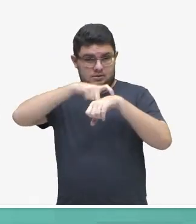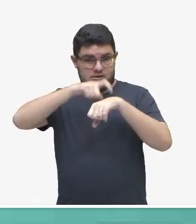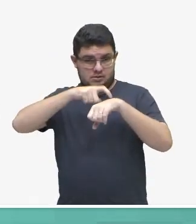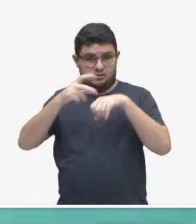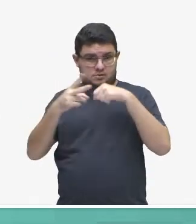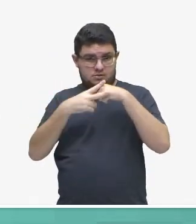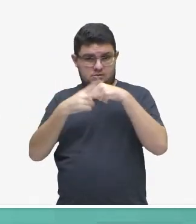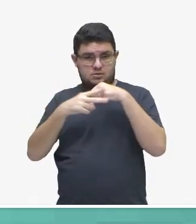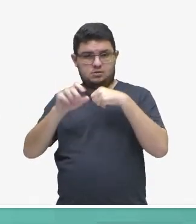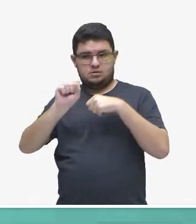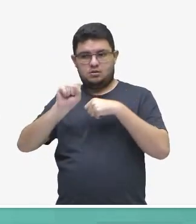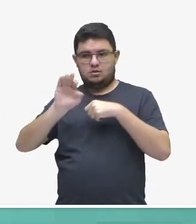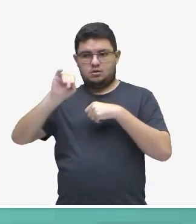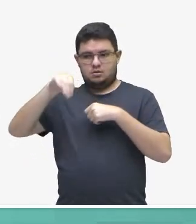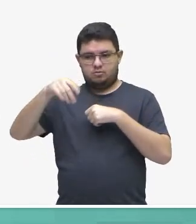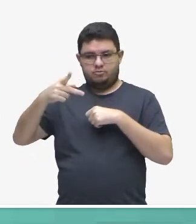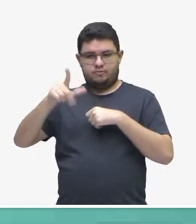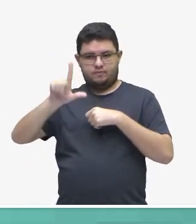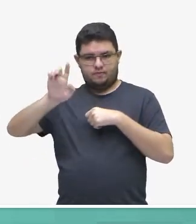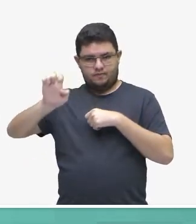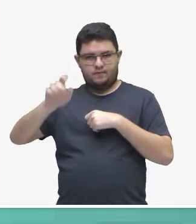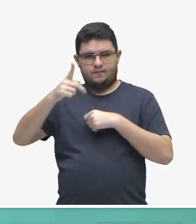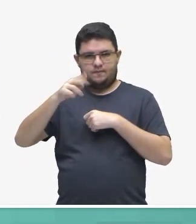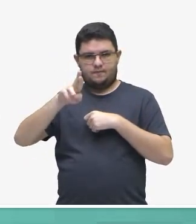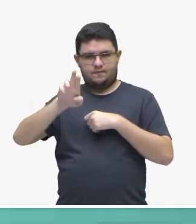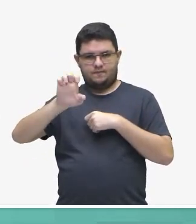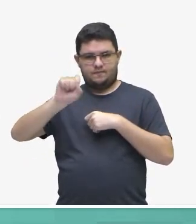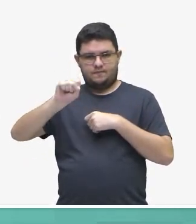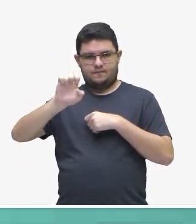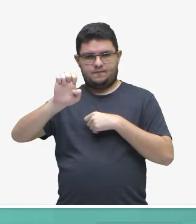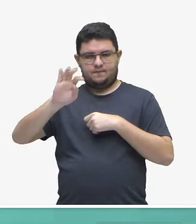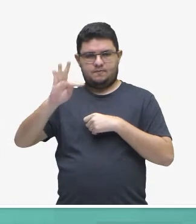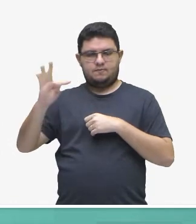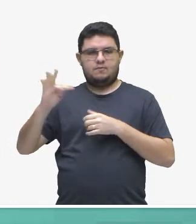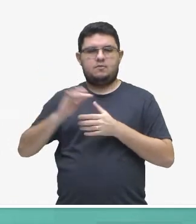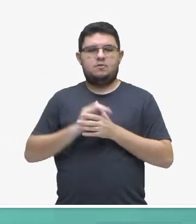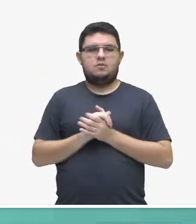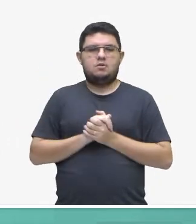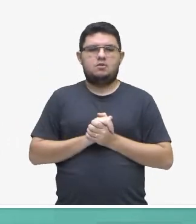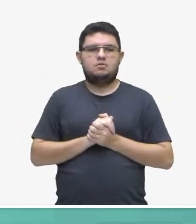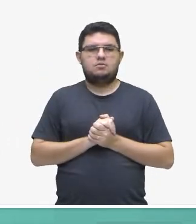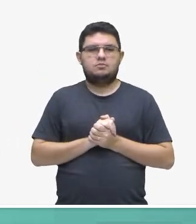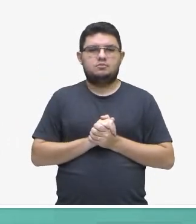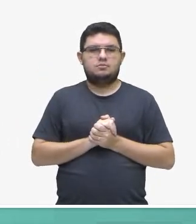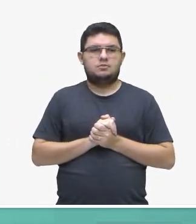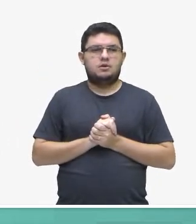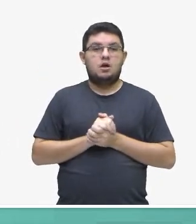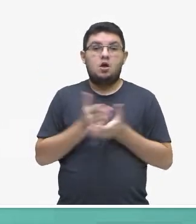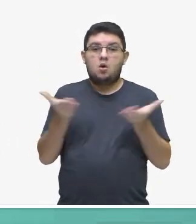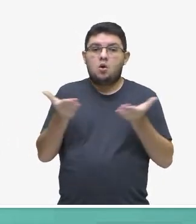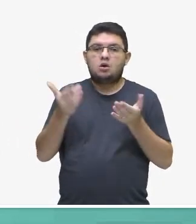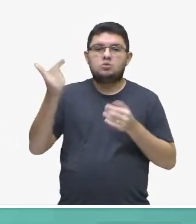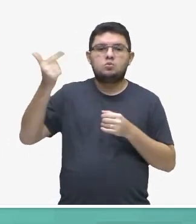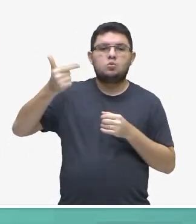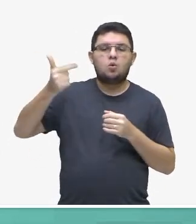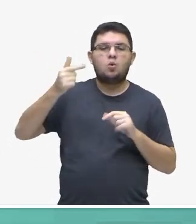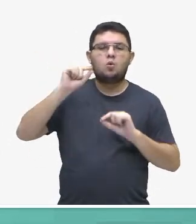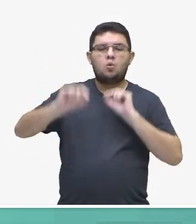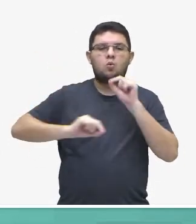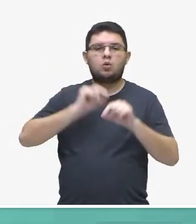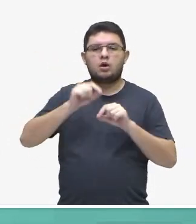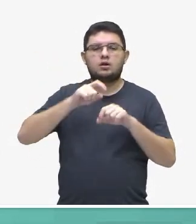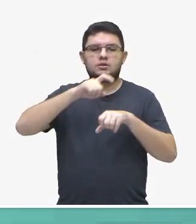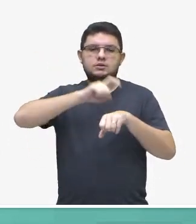falando durante as últimas aulas, ok? E vamos iniciar essa segunda parte da aula com um vídeo, né? O nome